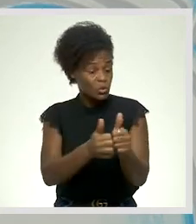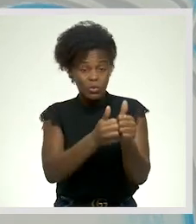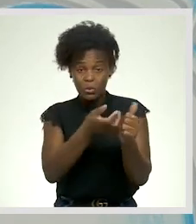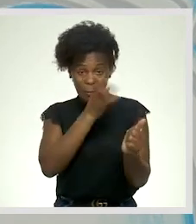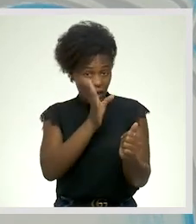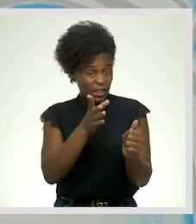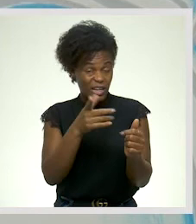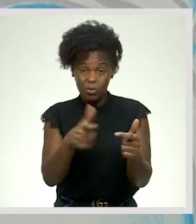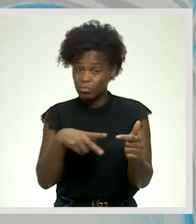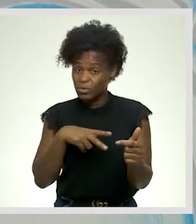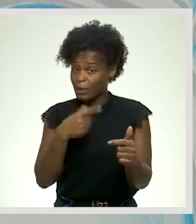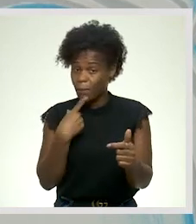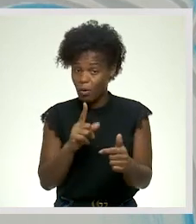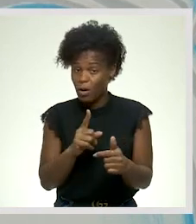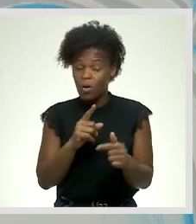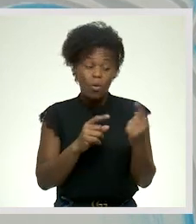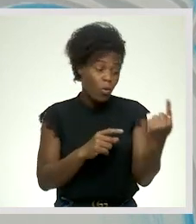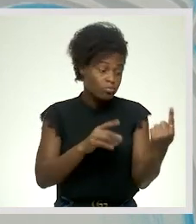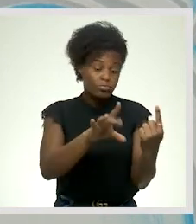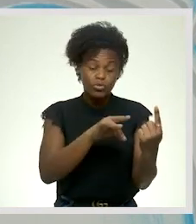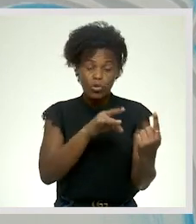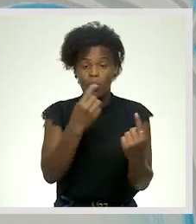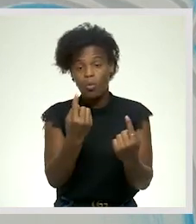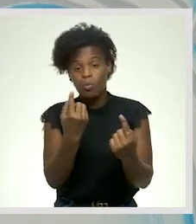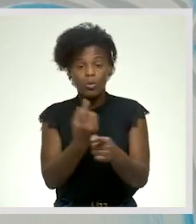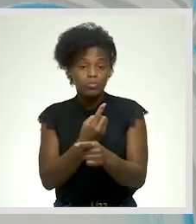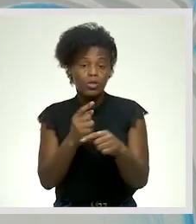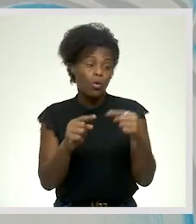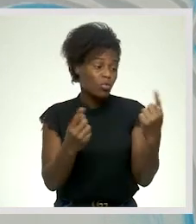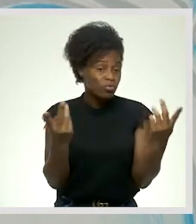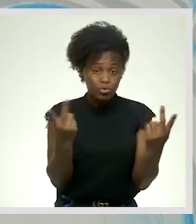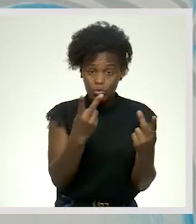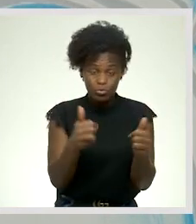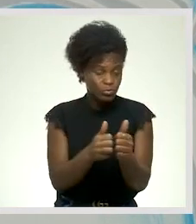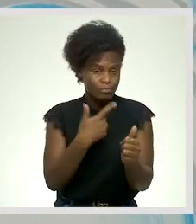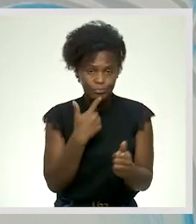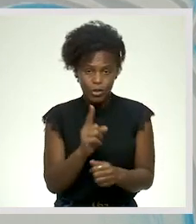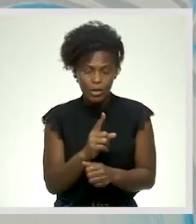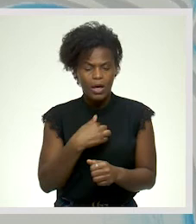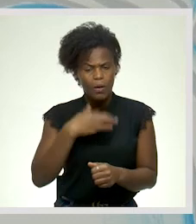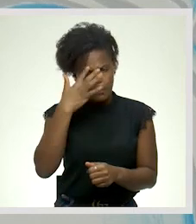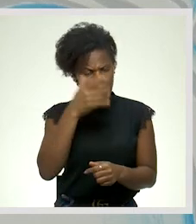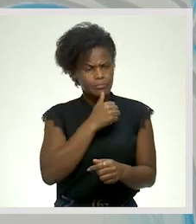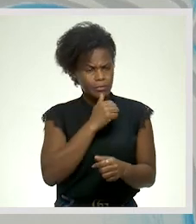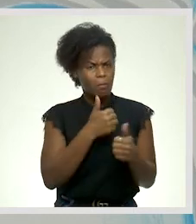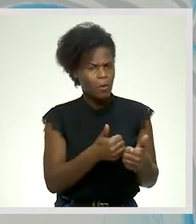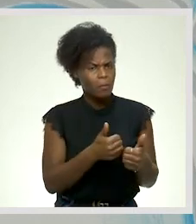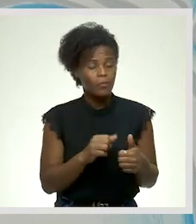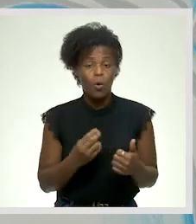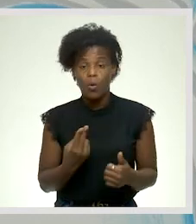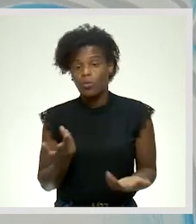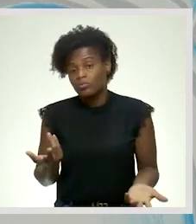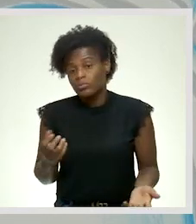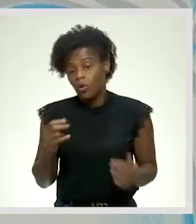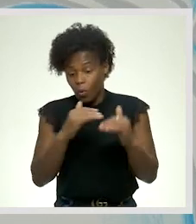portuguesa. Você ou utiliza uma coisa ou outra. Eu acho que essa medida foi boa, correto. Ou